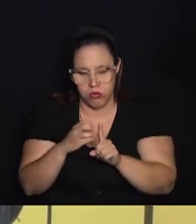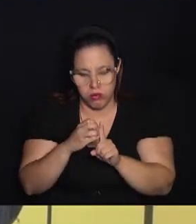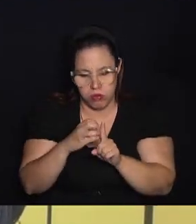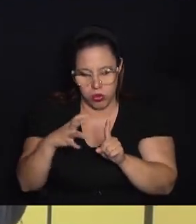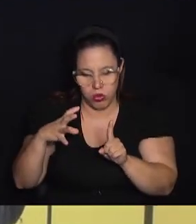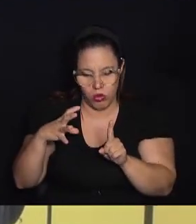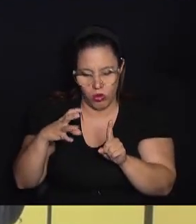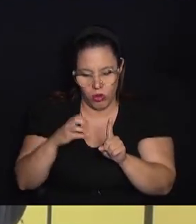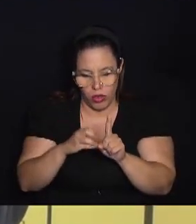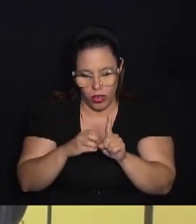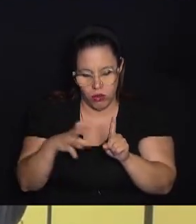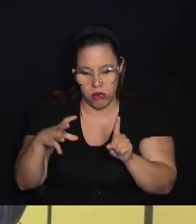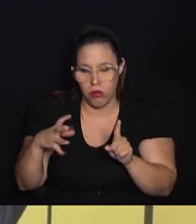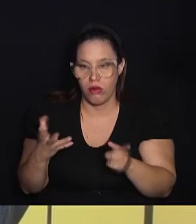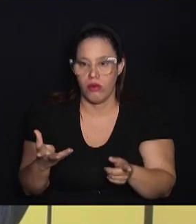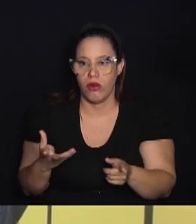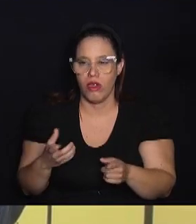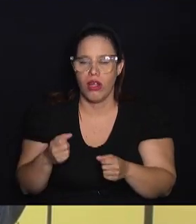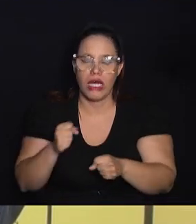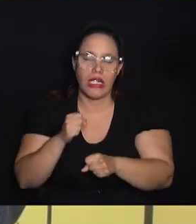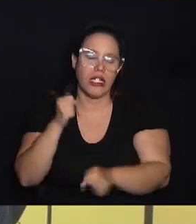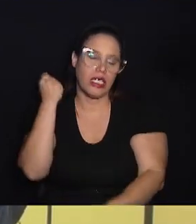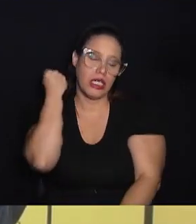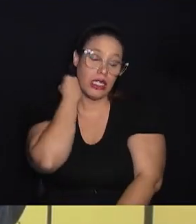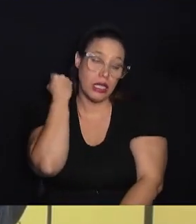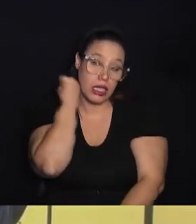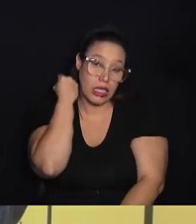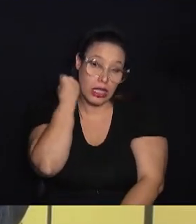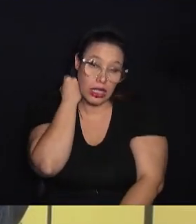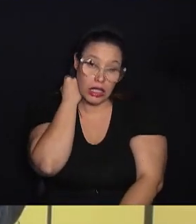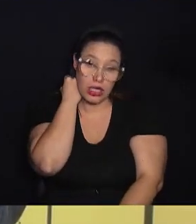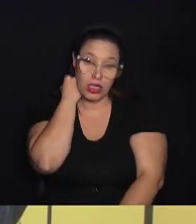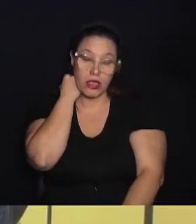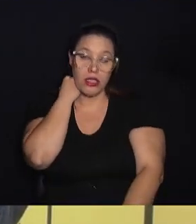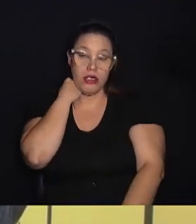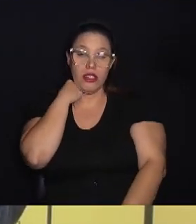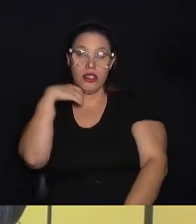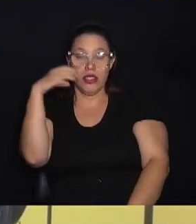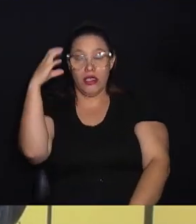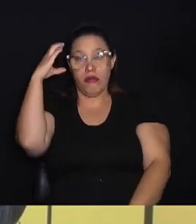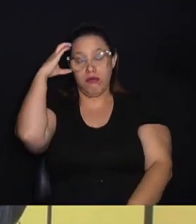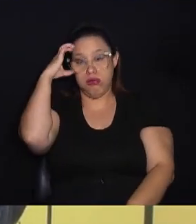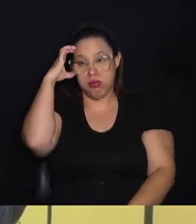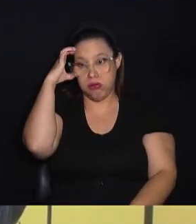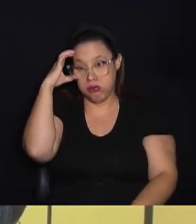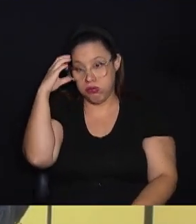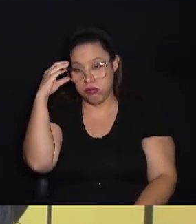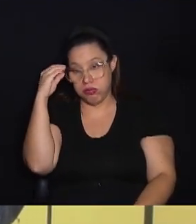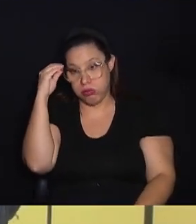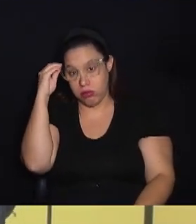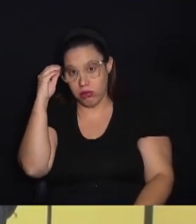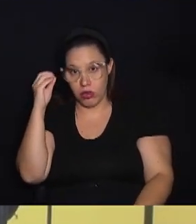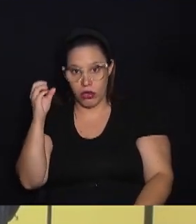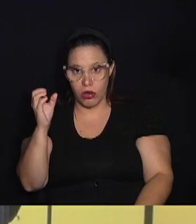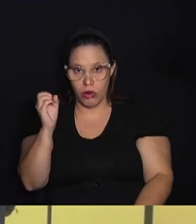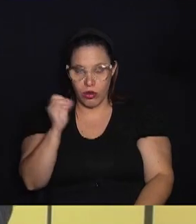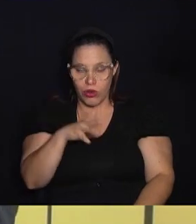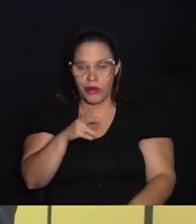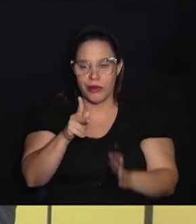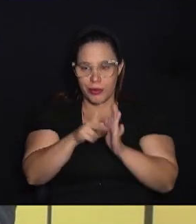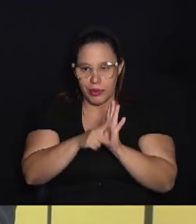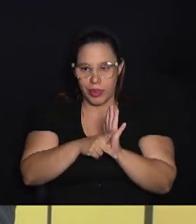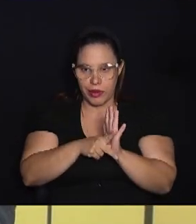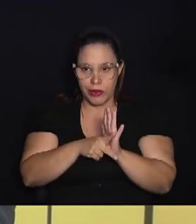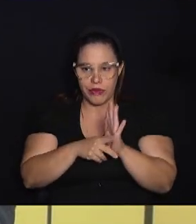desconforto estress né emocional da mudança toda que vem né junto com a a o novo papel né